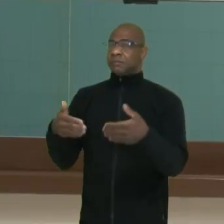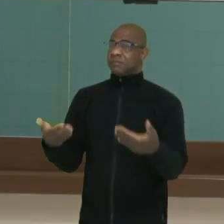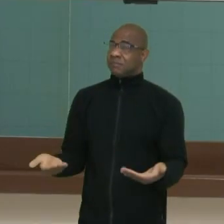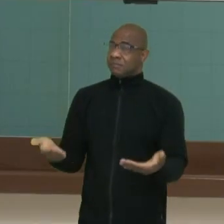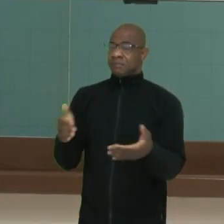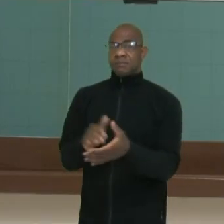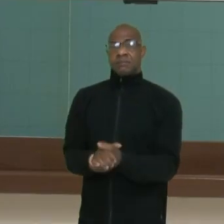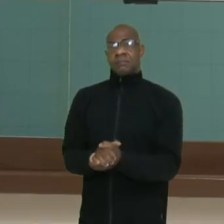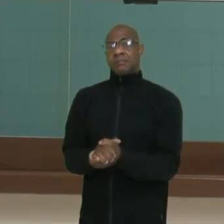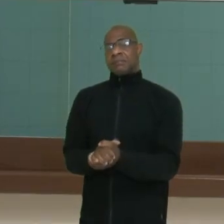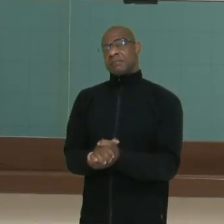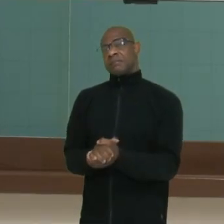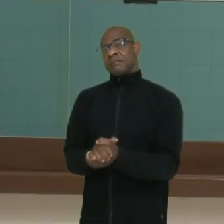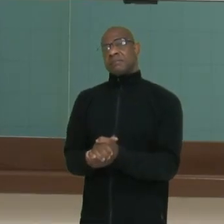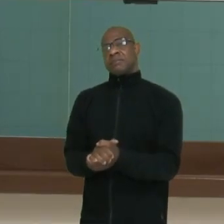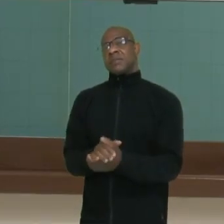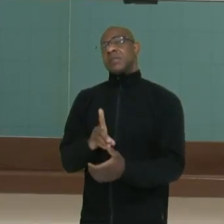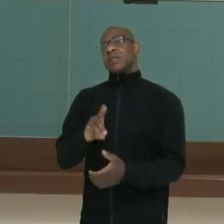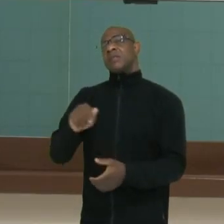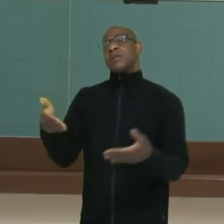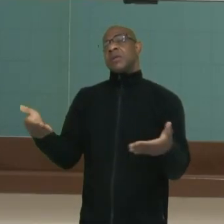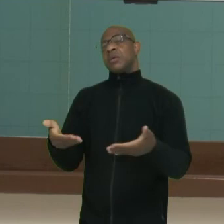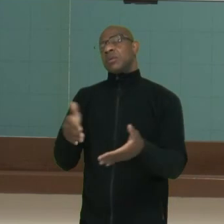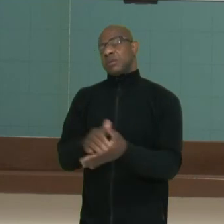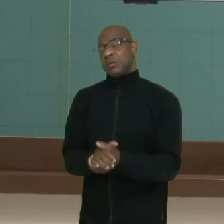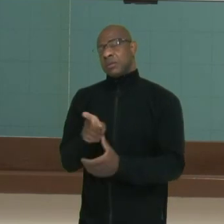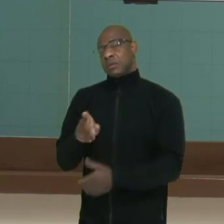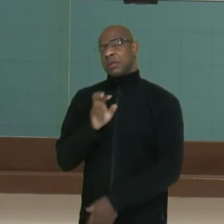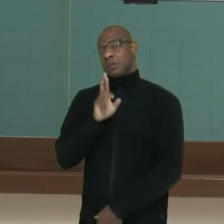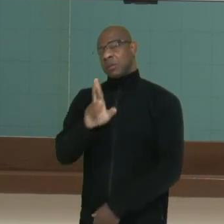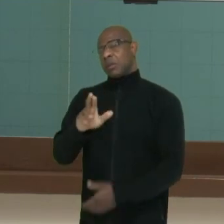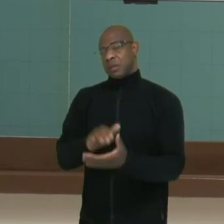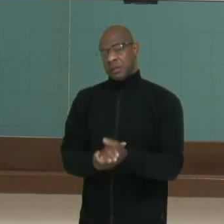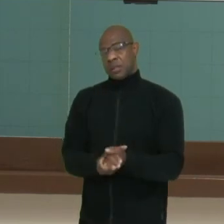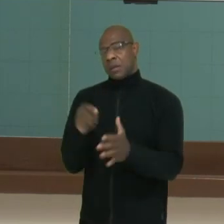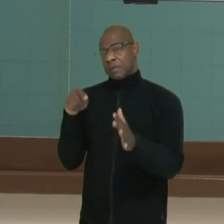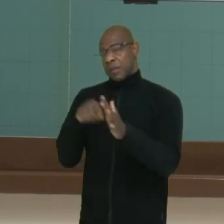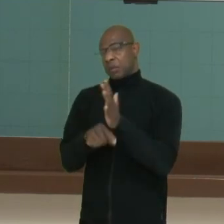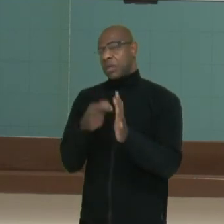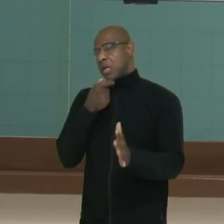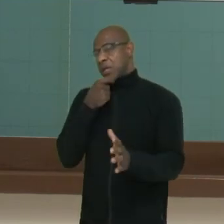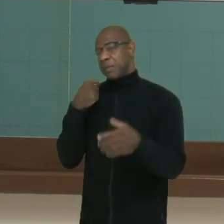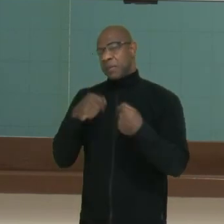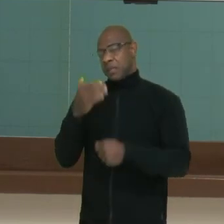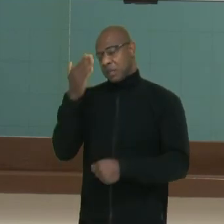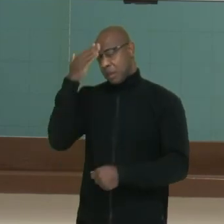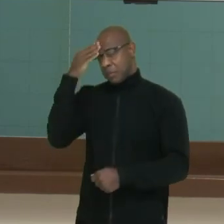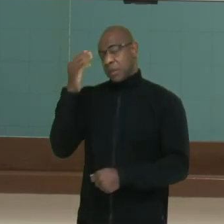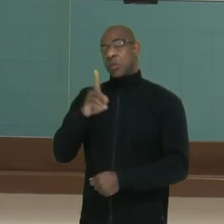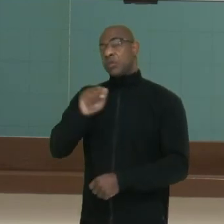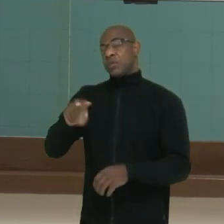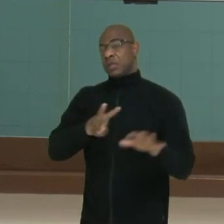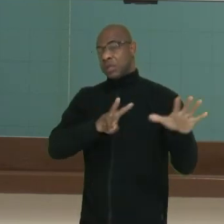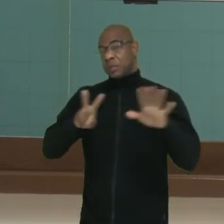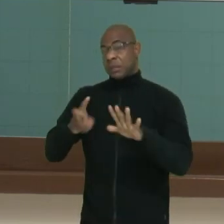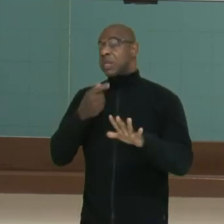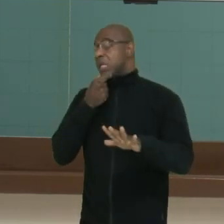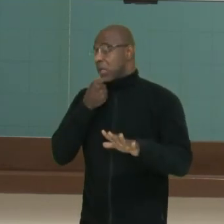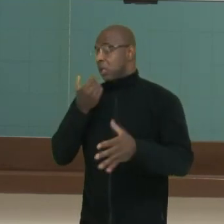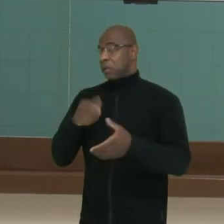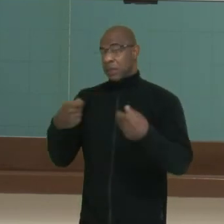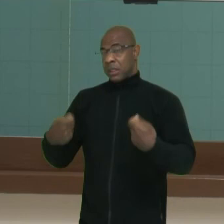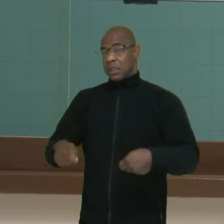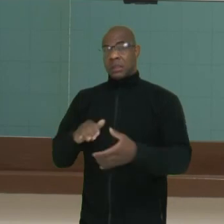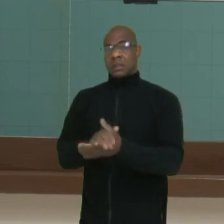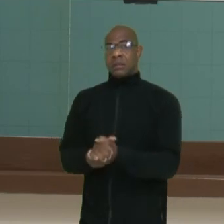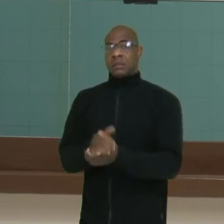is today? Que dia é hoje? Para você responder essa pergunta em inglês, você precisa saber, claro, os dias da semana em inglês. Então, vamos